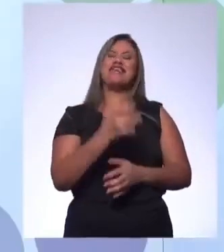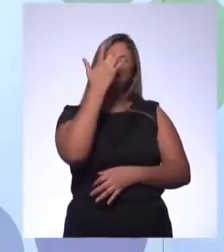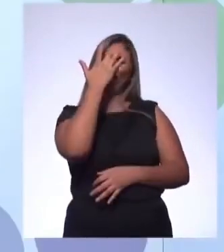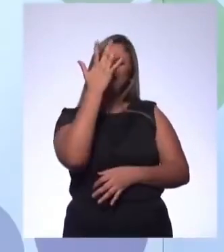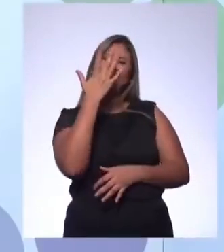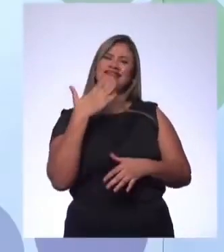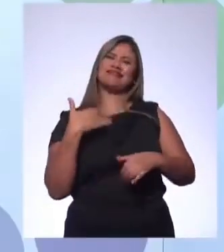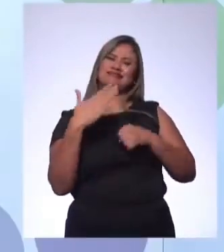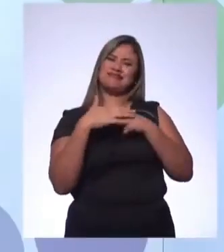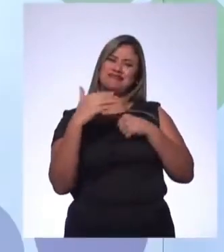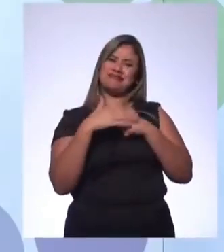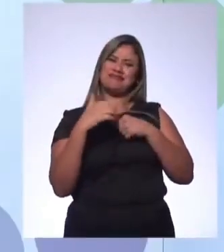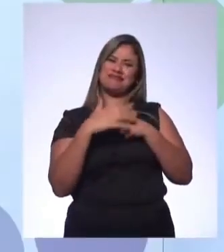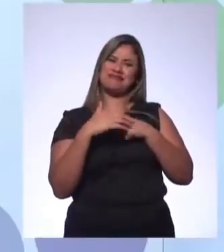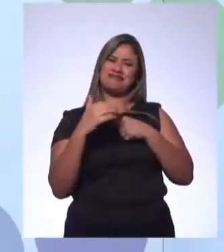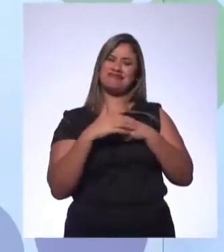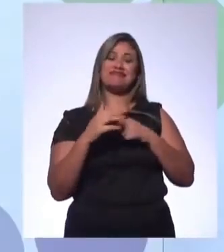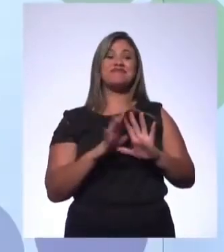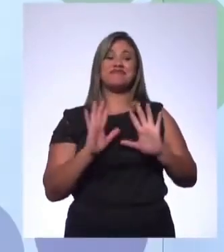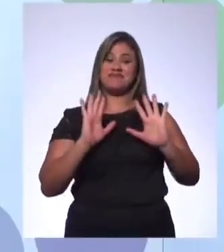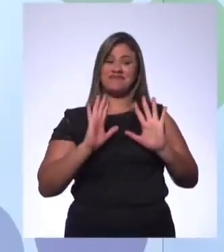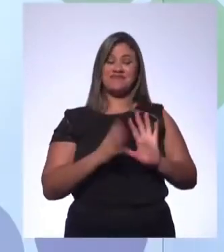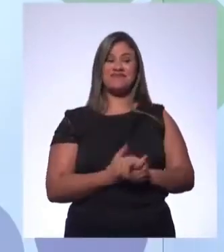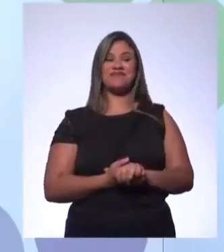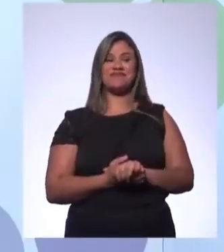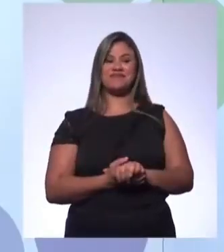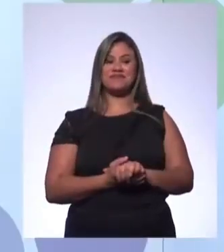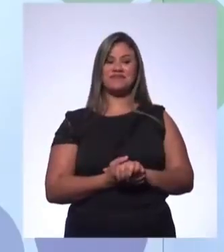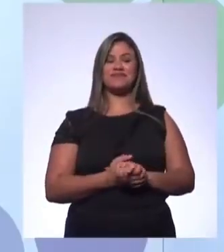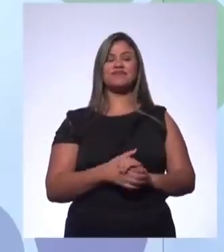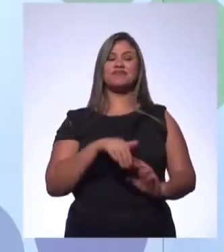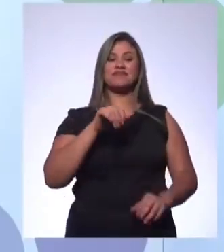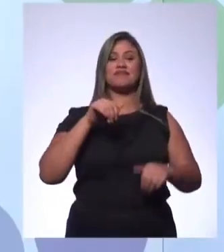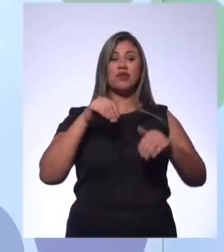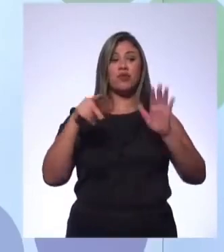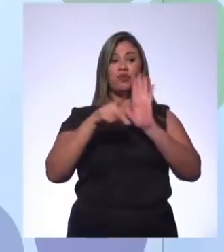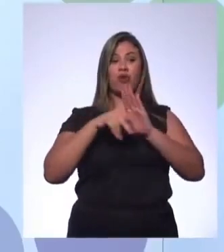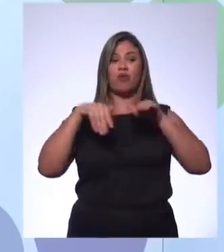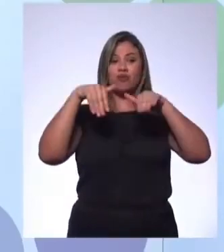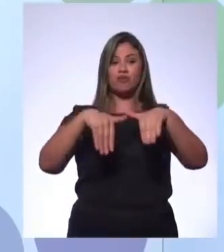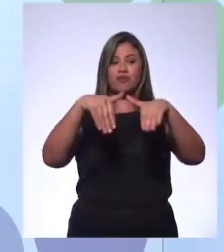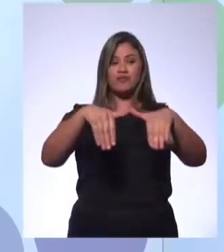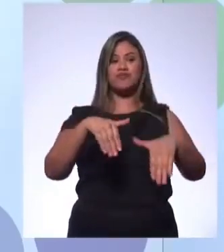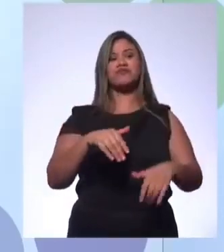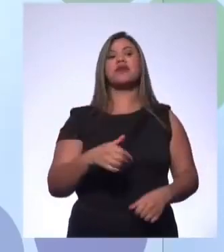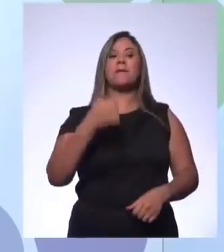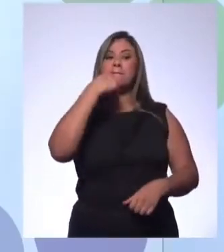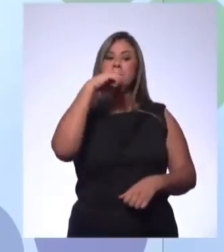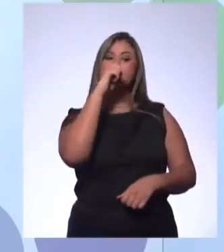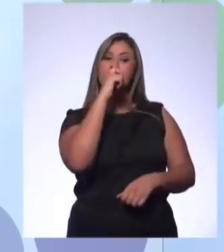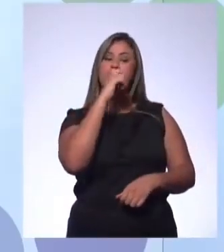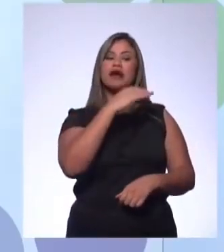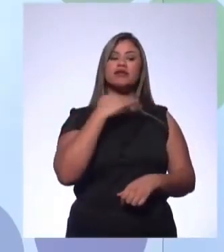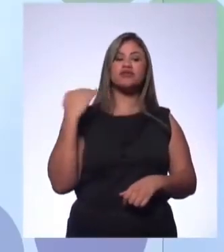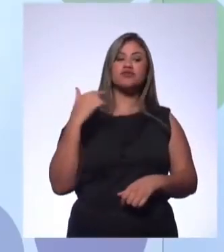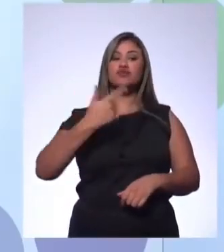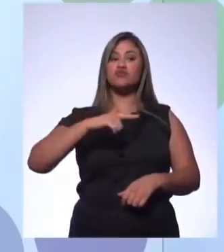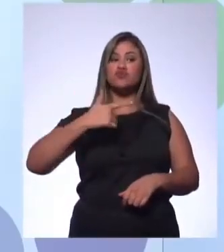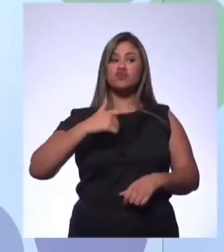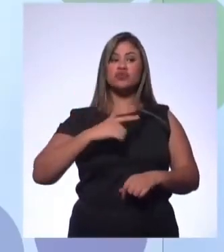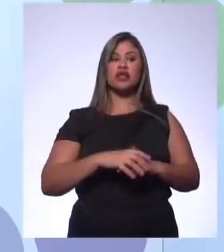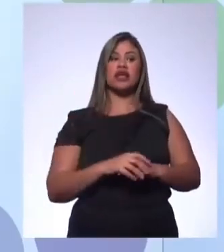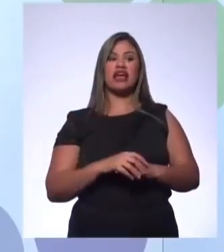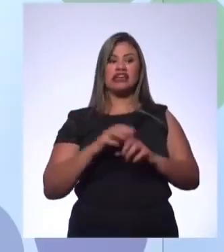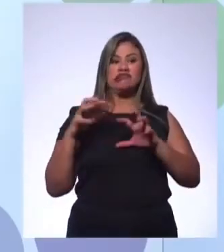tão boazinha e não tem nada de lúdico nele. Vamos lá. Austríaco, órfão e instigador da